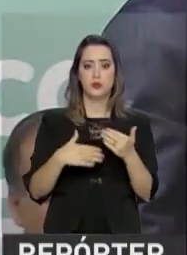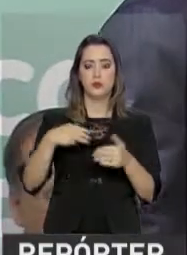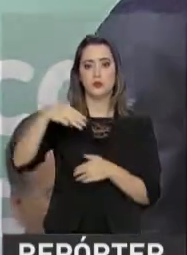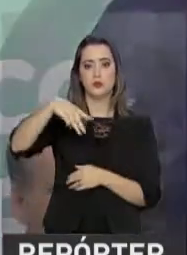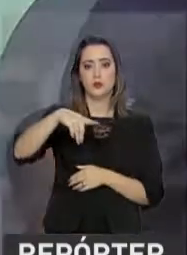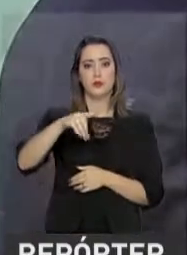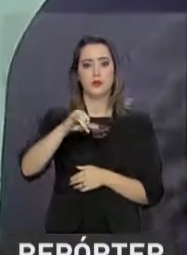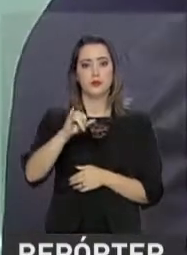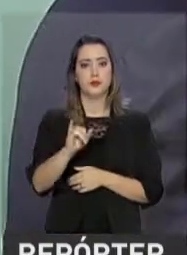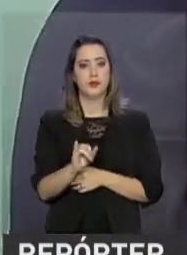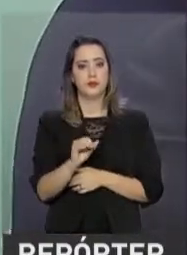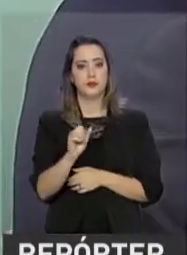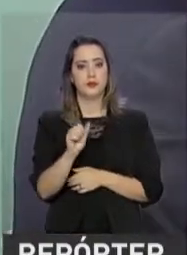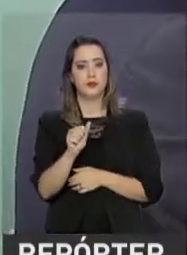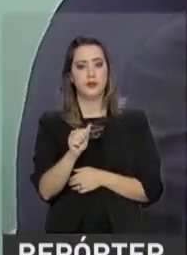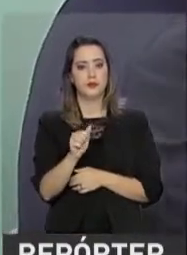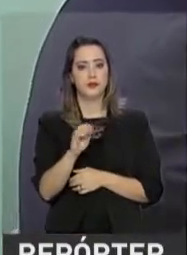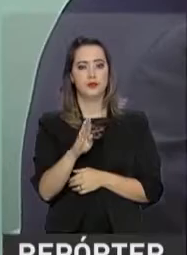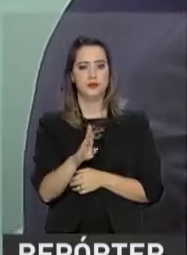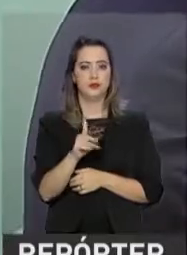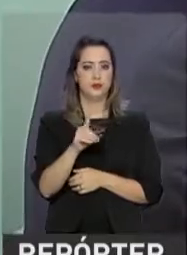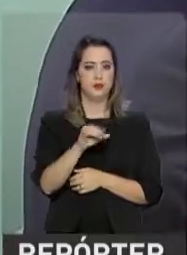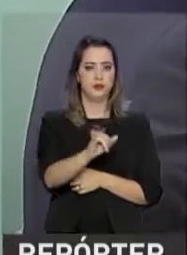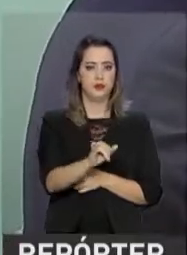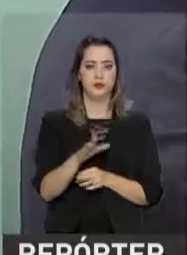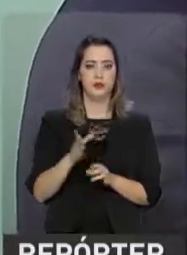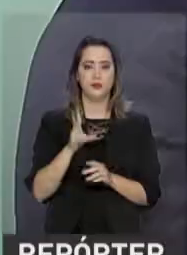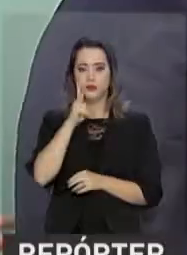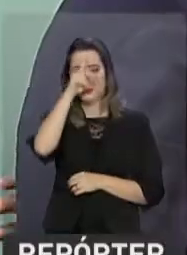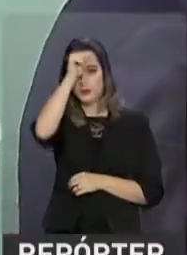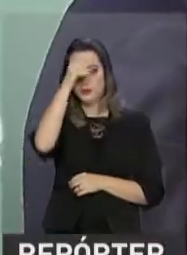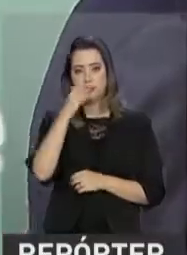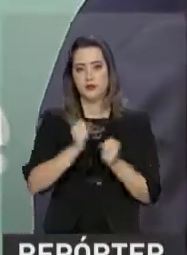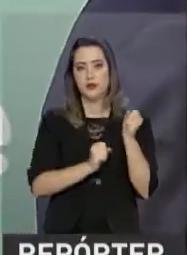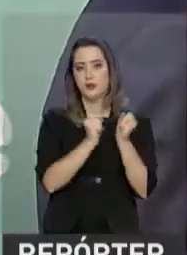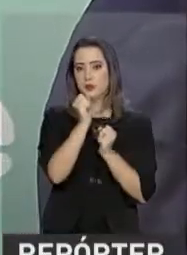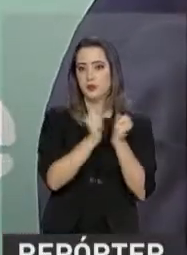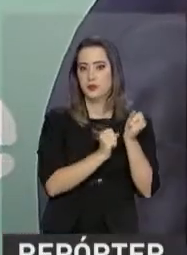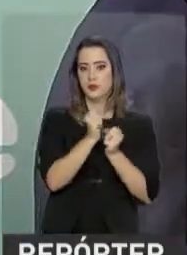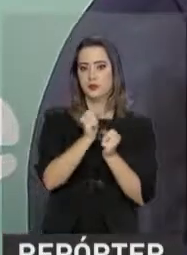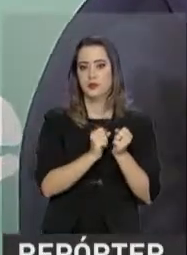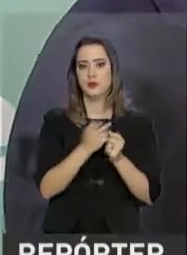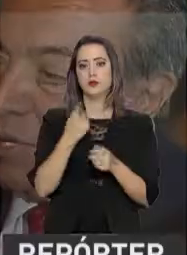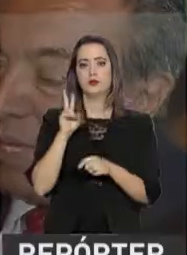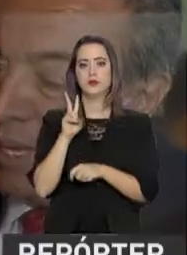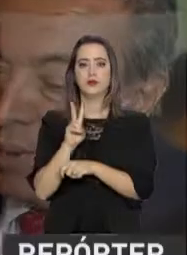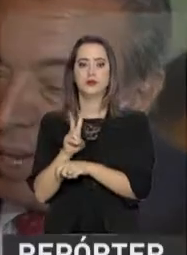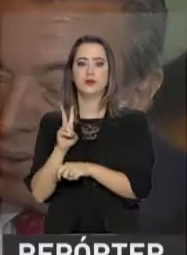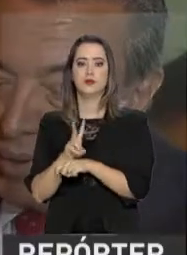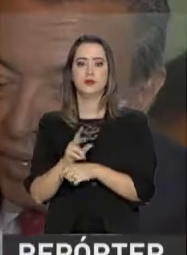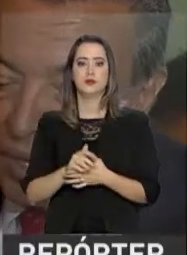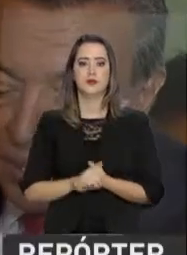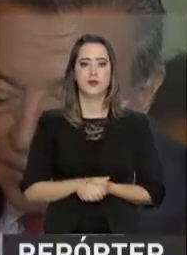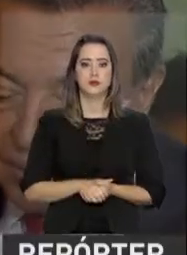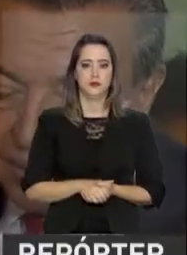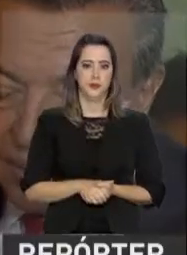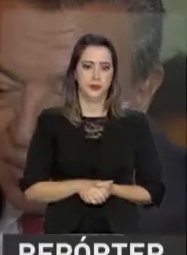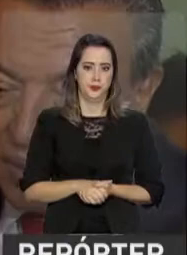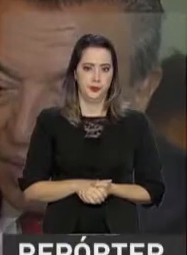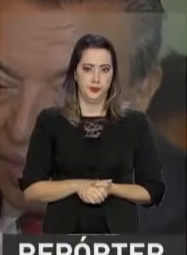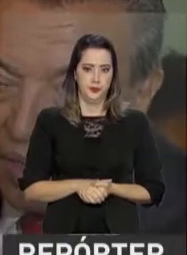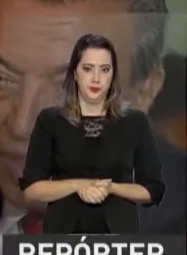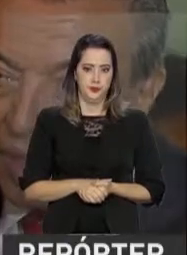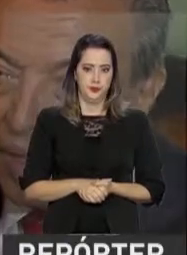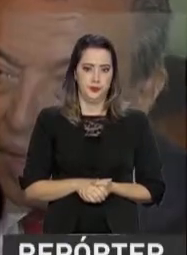indústria nacional de defesa a indústria da defesa tem um papel fundamental no nosso país impacto nas nossas exportações são